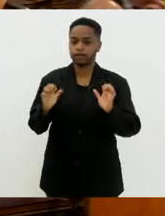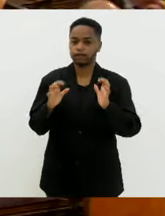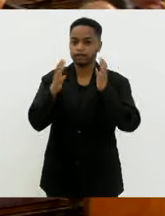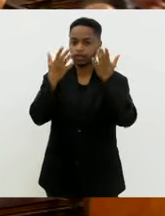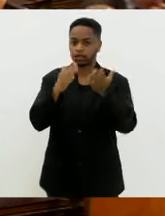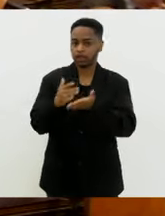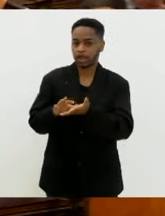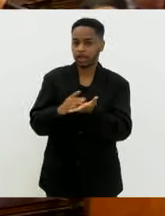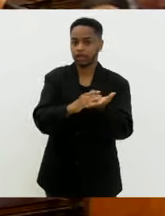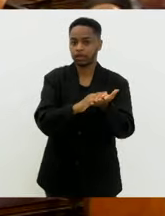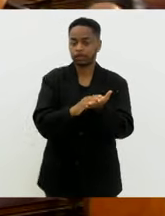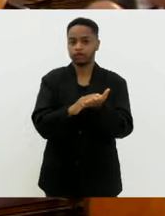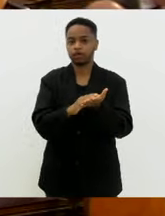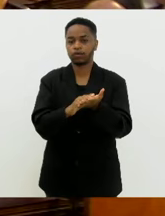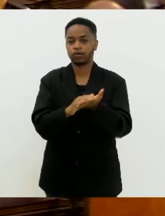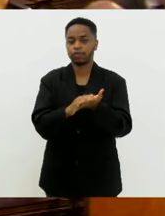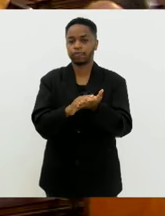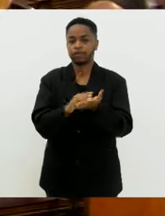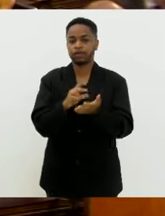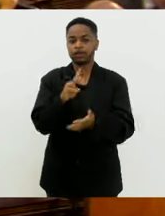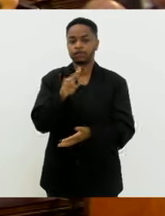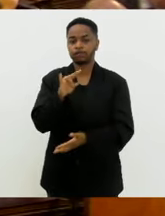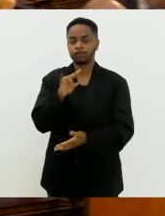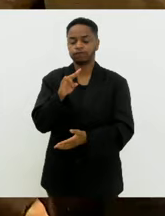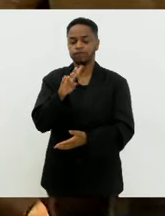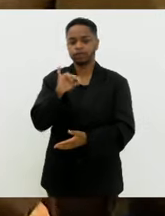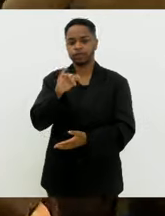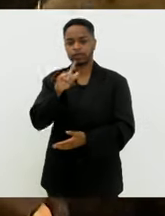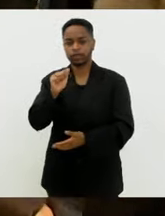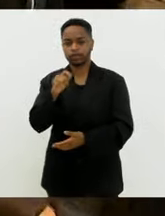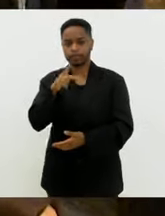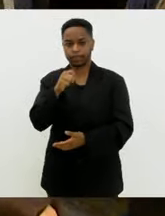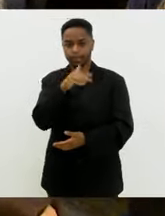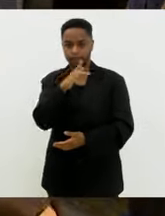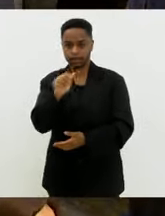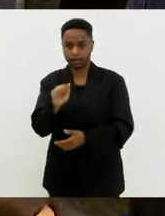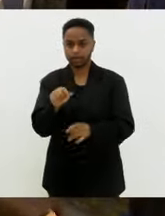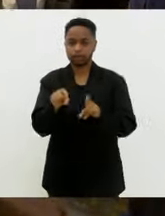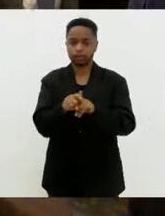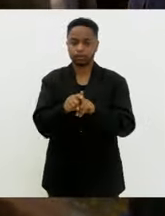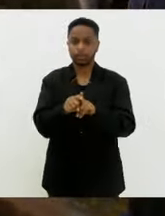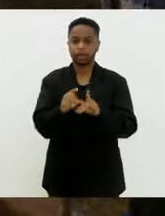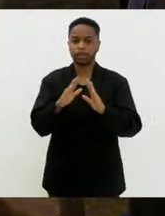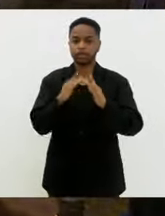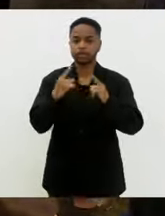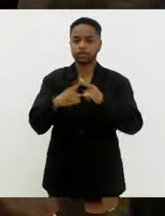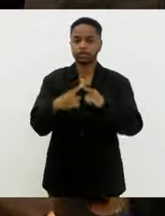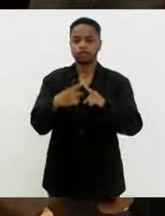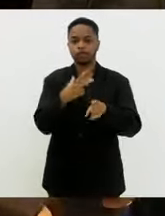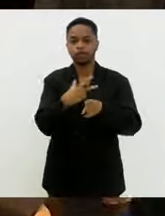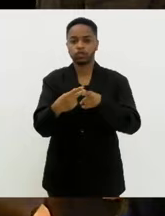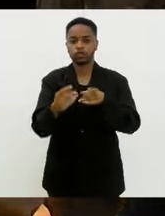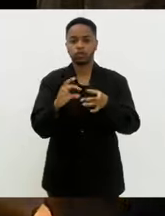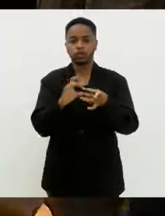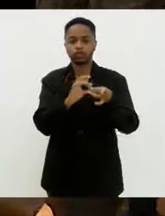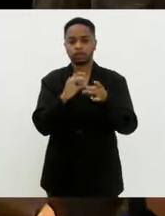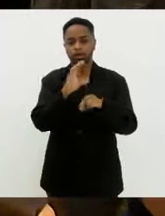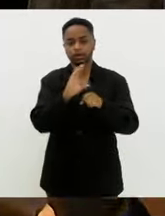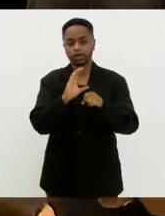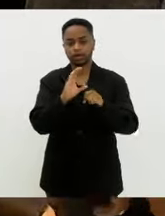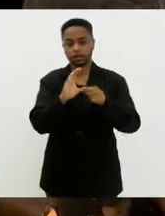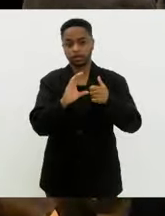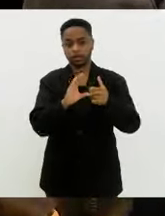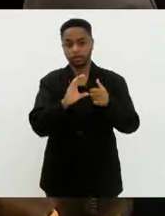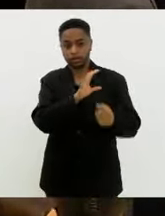Vila da Penha, Madureira, a Igreja Vitória em Cristo faz acontecer com aqueles